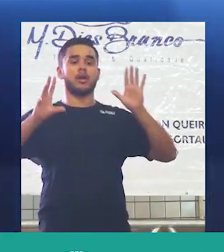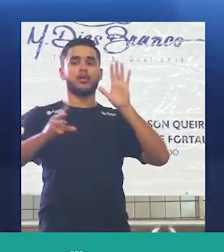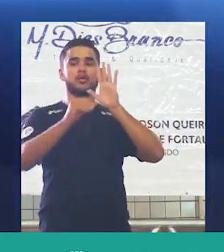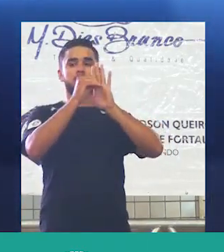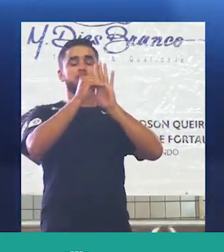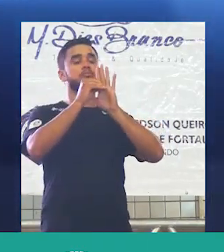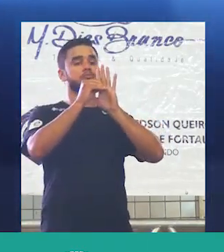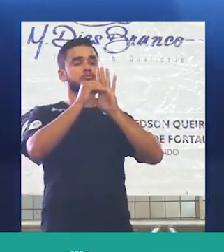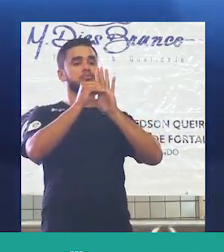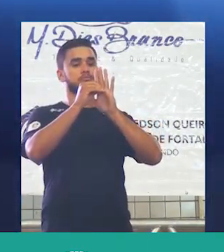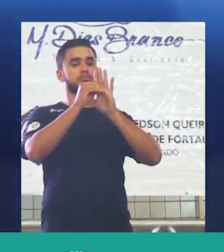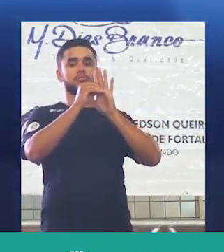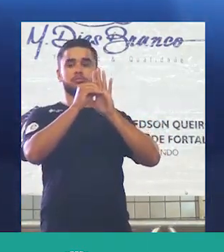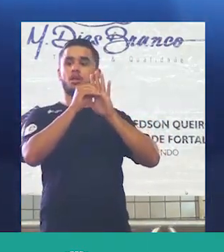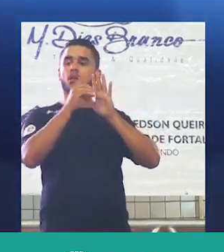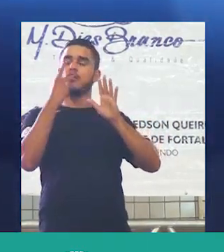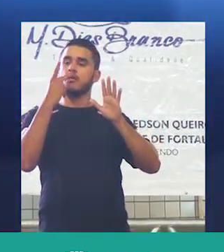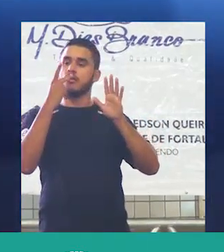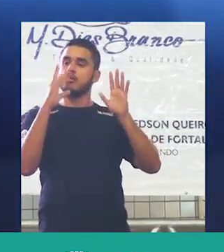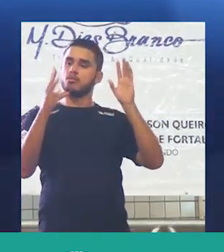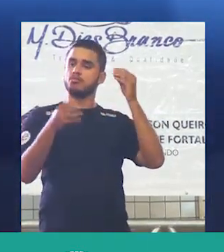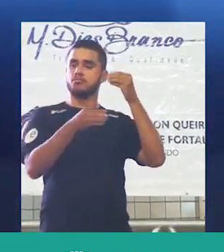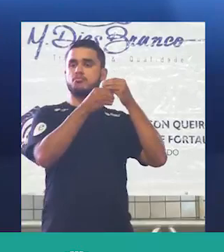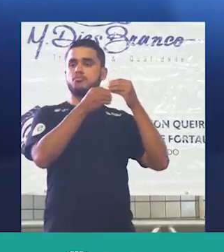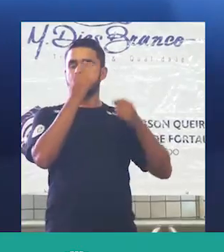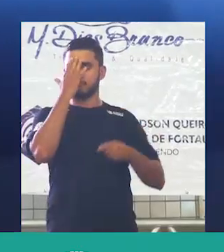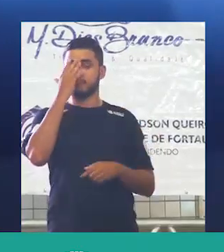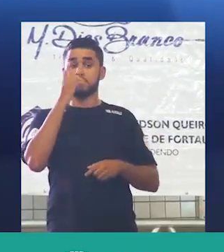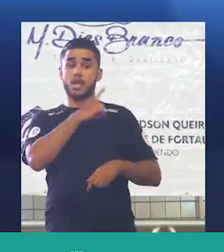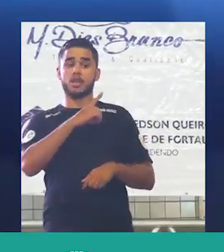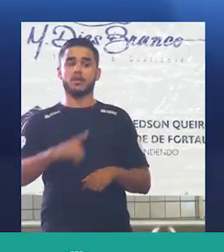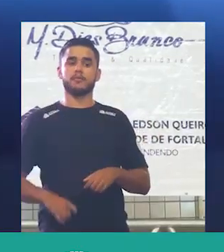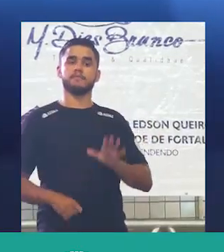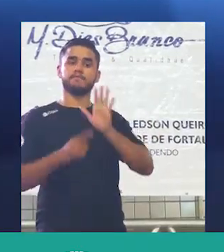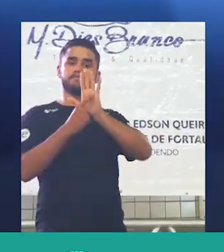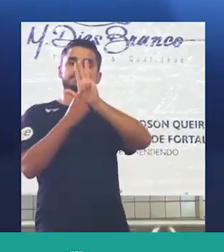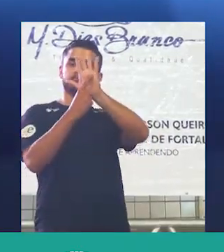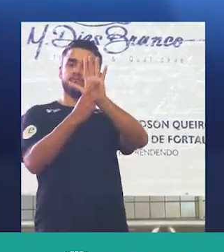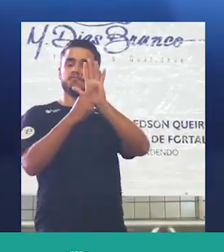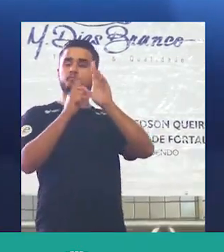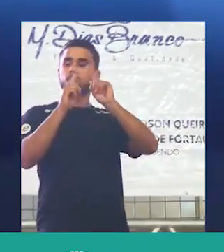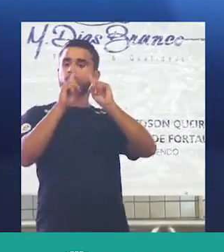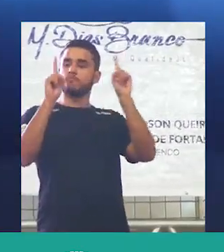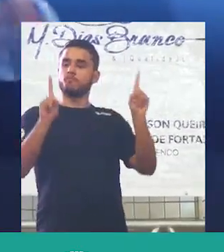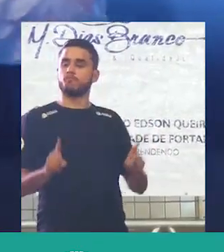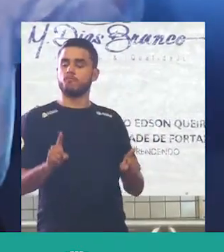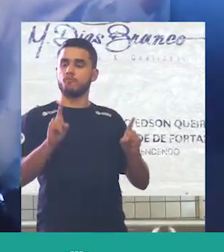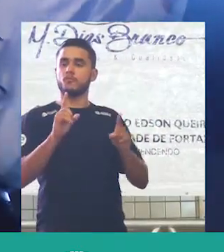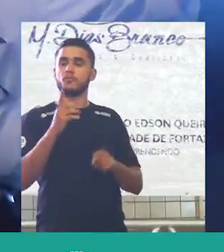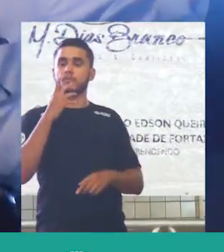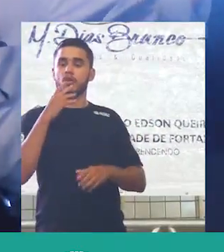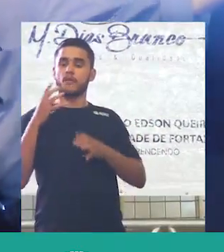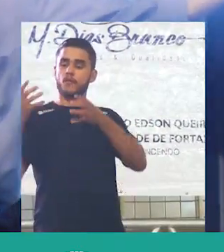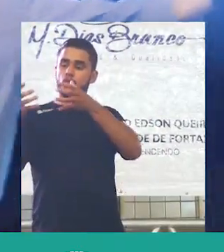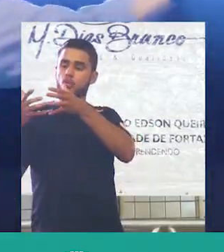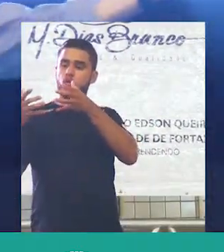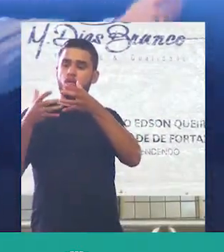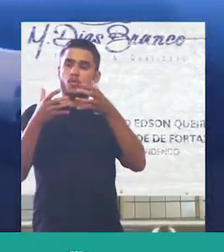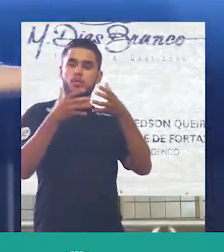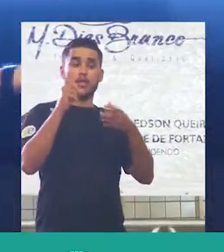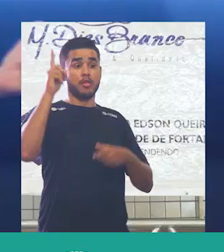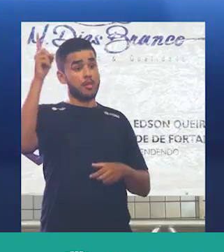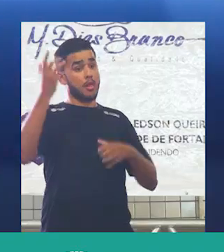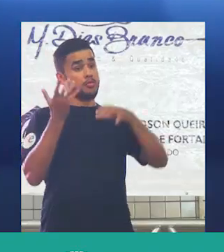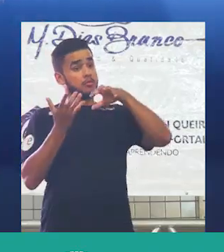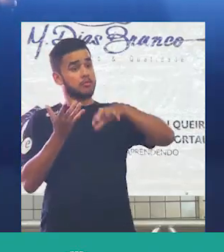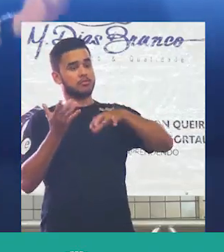emenda complementar. O deputado apresenta o projeto de emenda complementar, ele vai passar nas comissões da Câmara